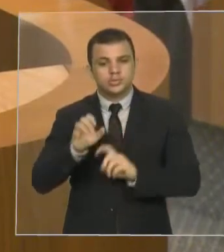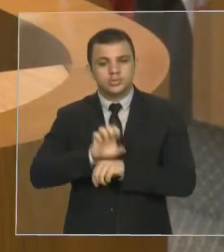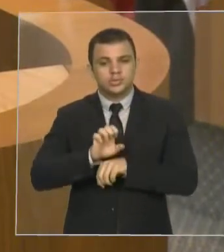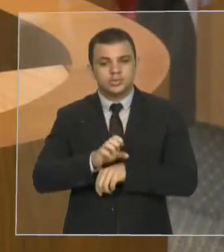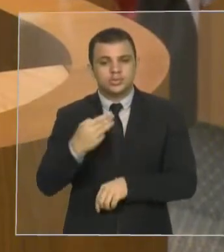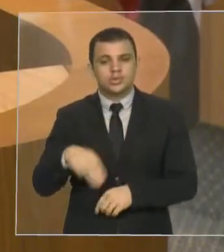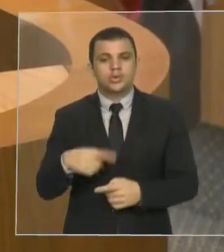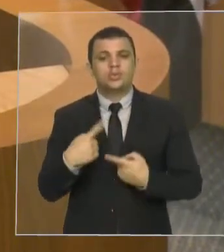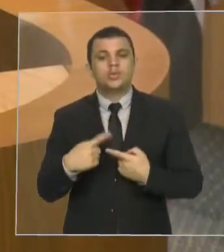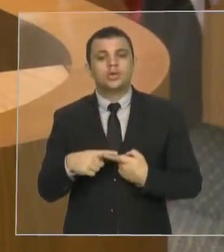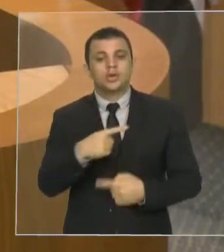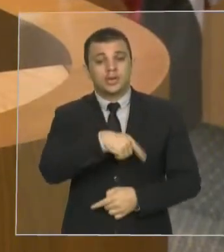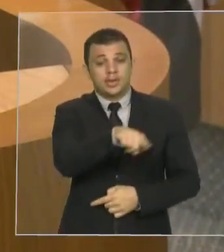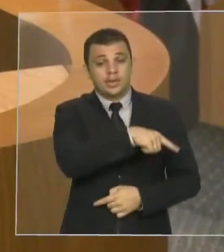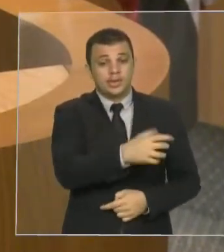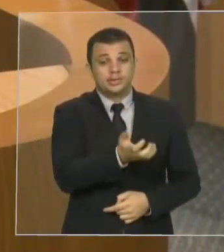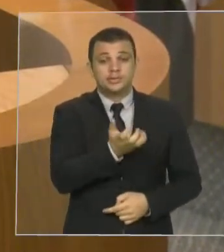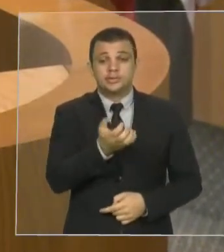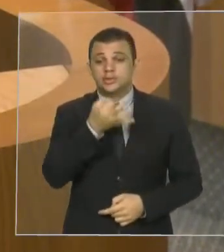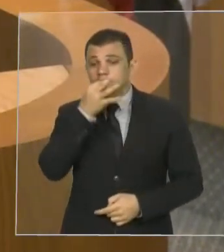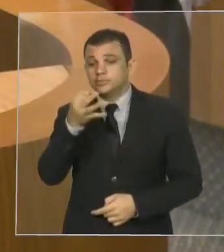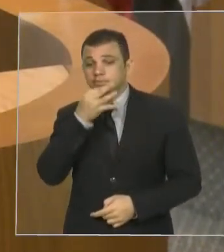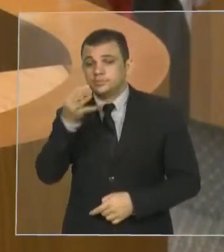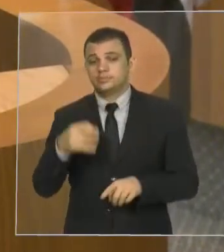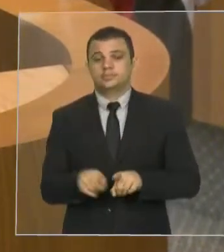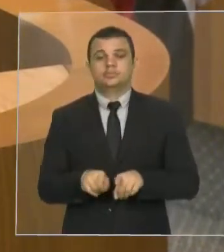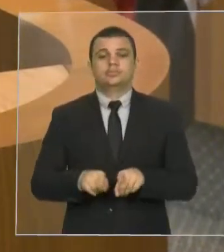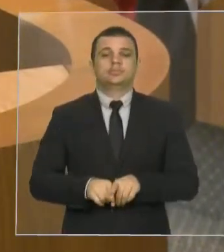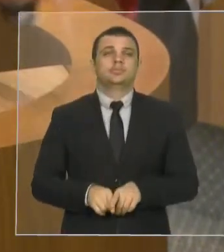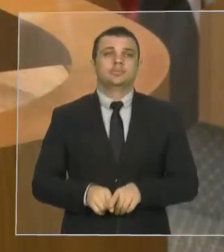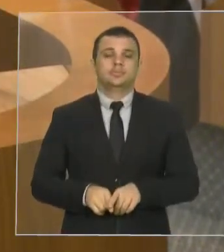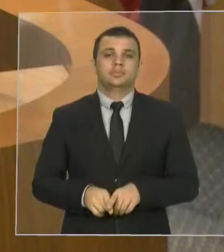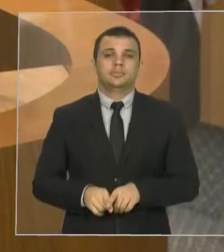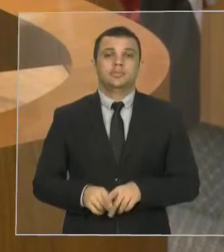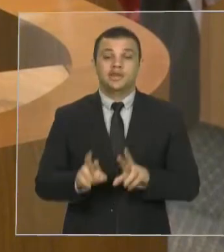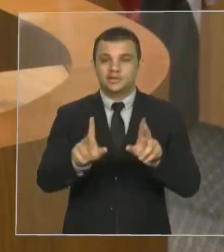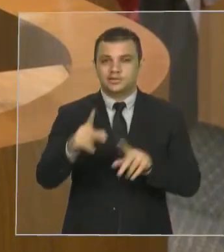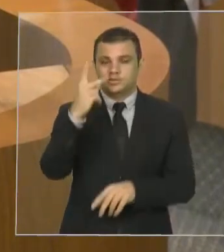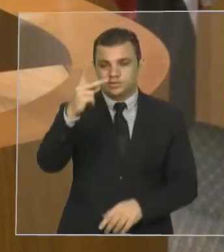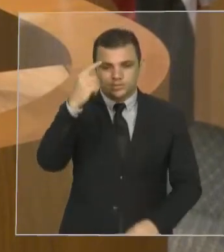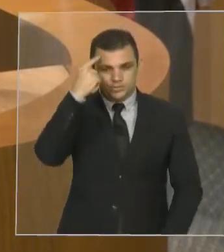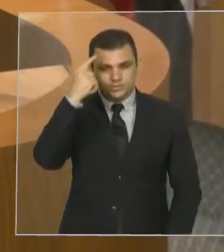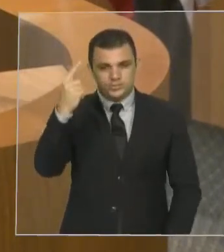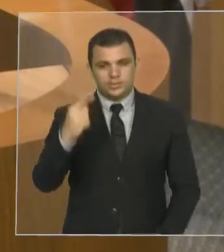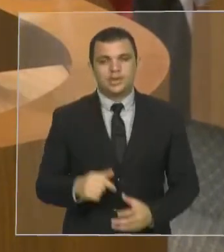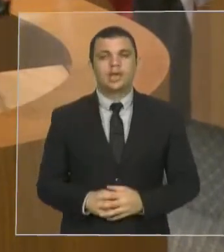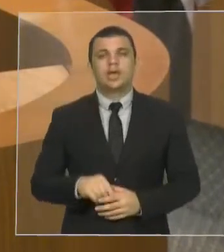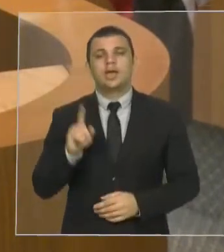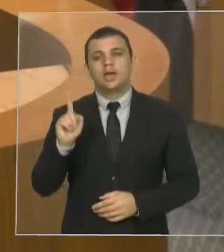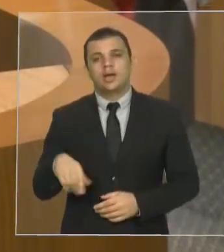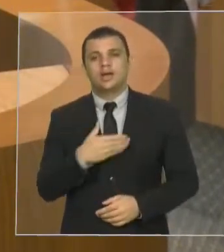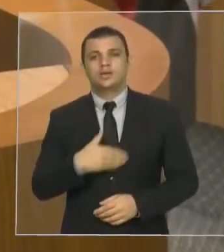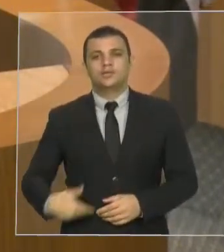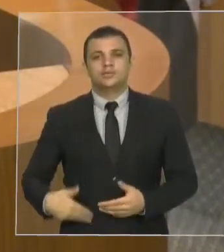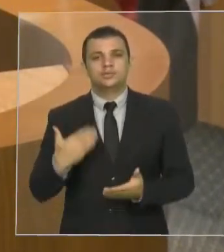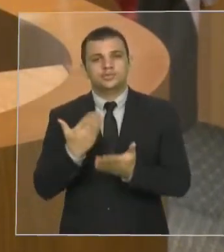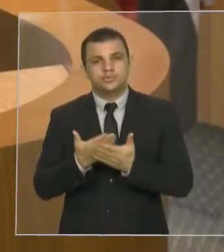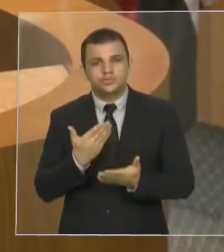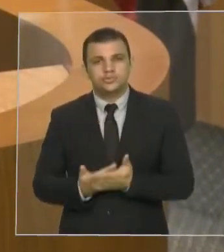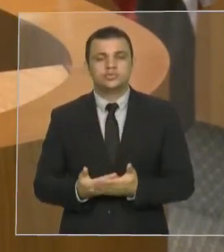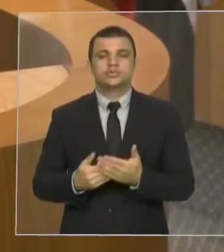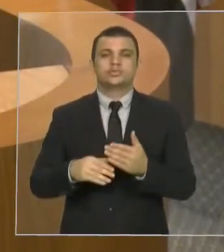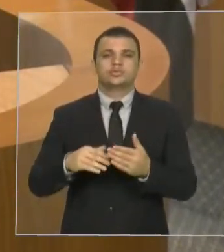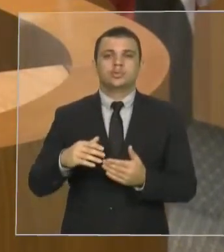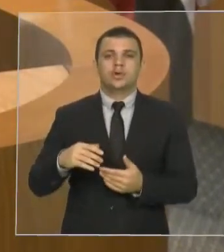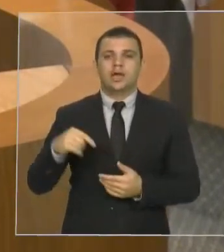sugerir. E aí, diferente do que Vossa Excelência pensa, como disse, que a matéria que o governo estudou, escutou, vem para cá só para a gente